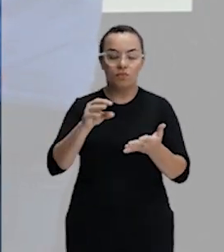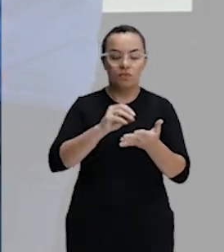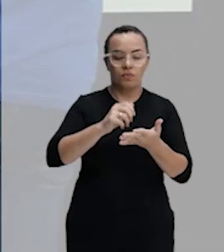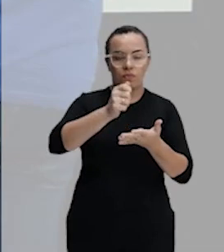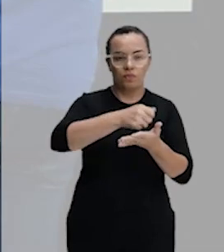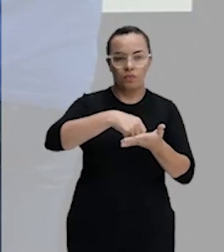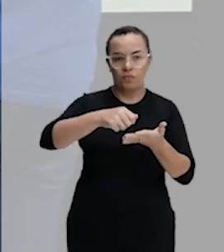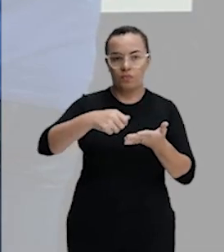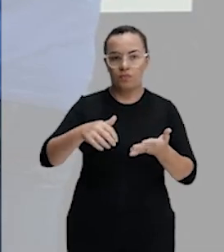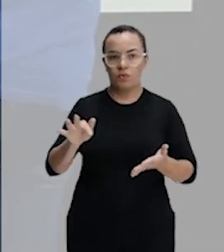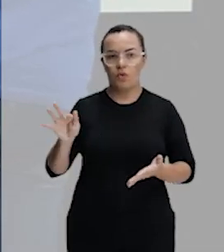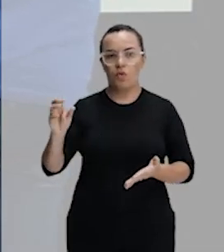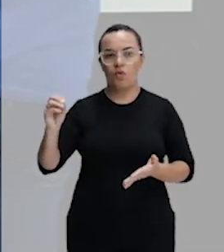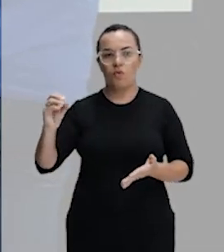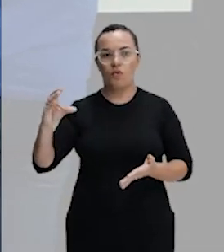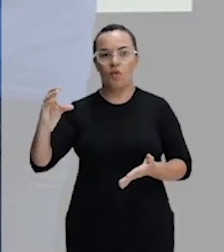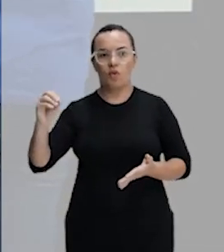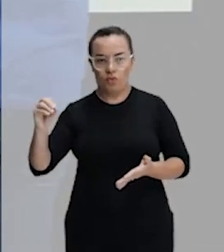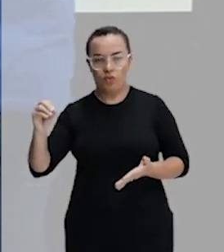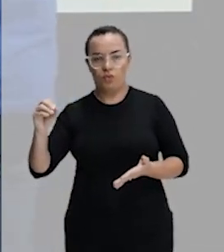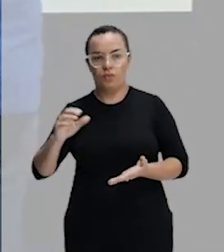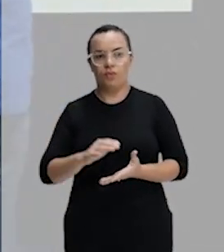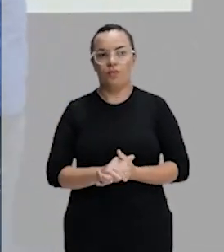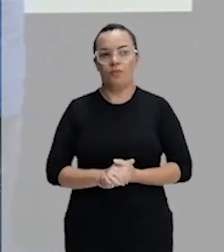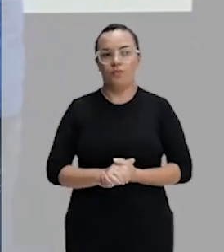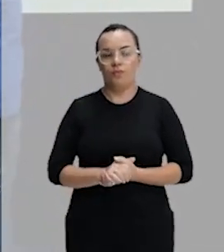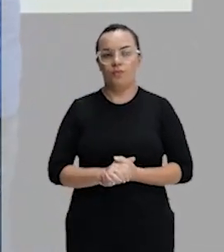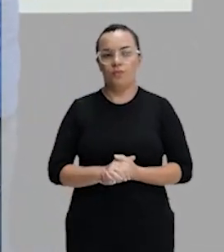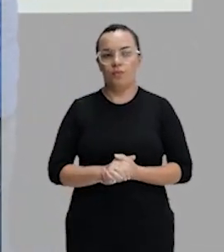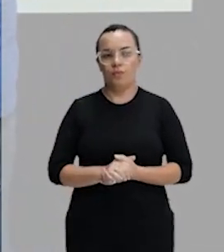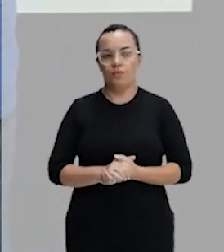entre o foco